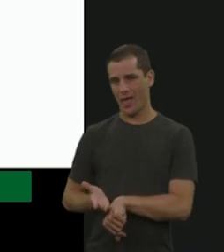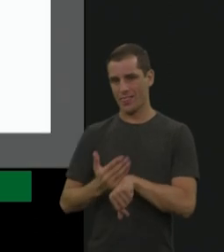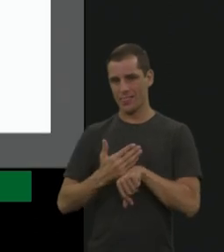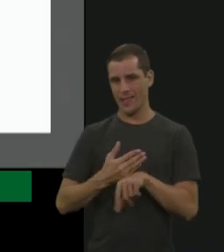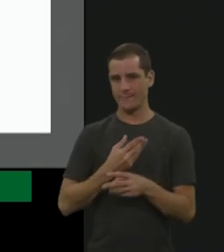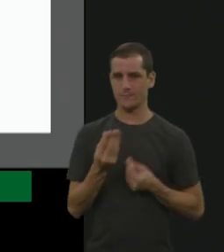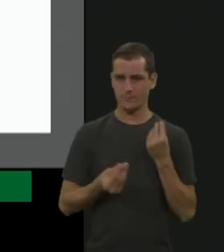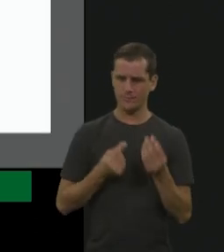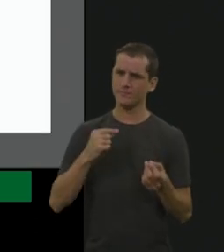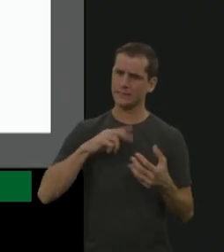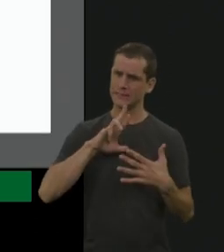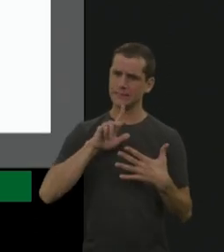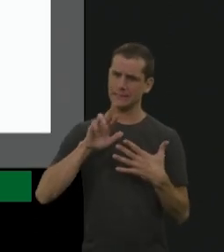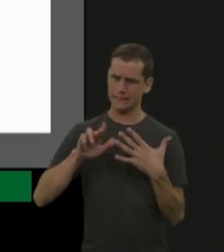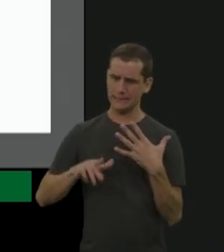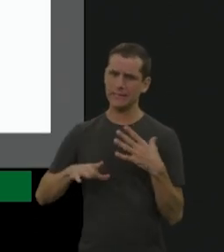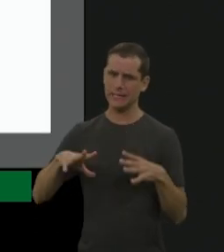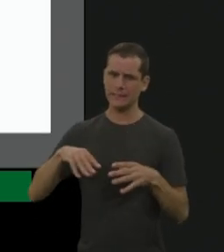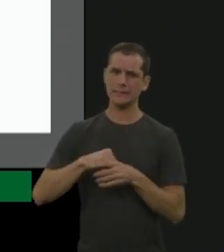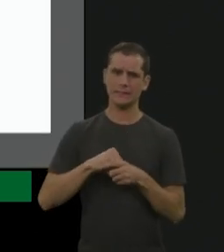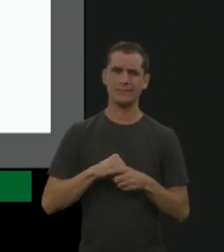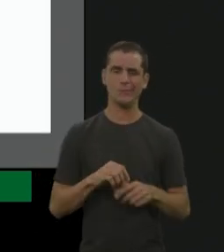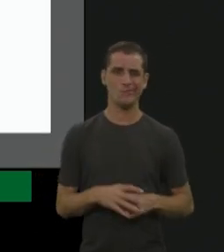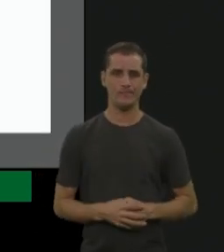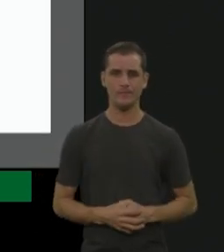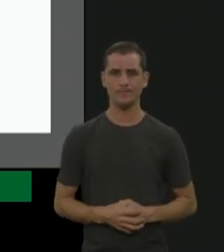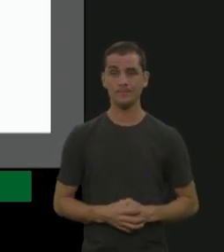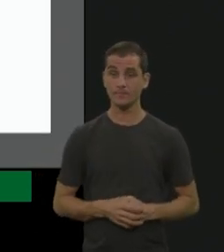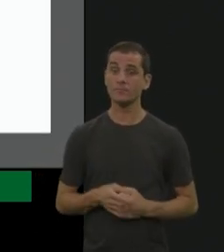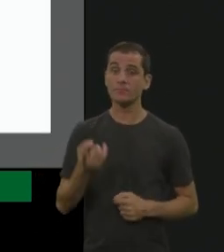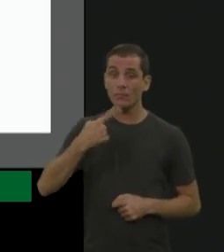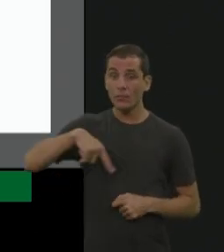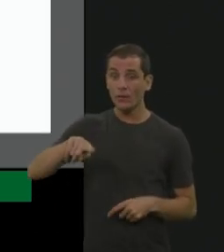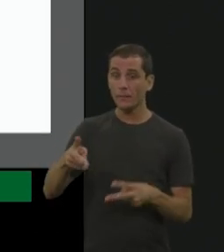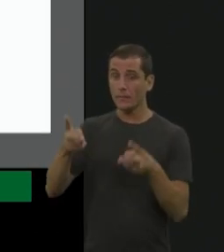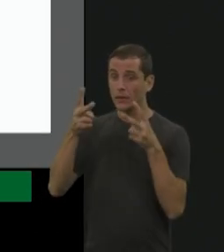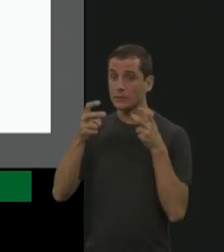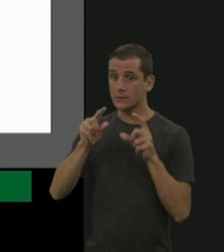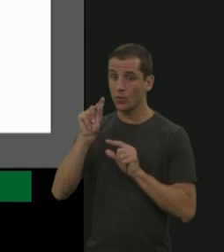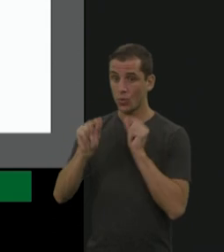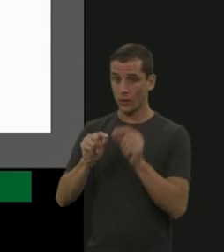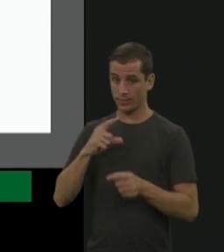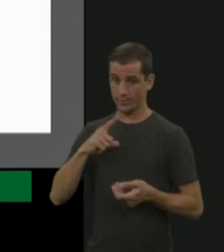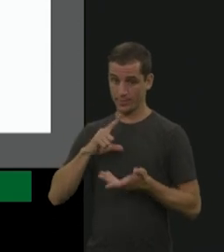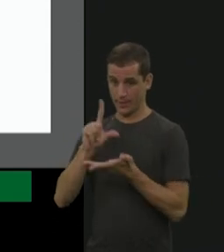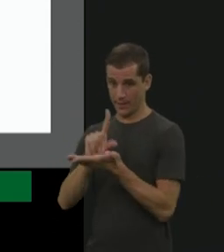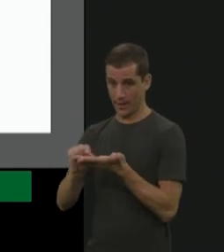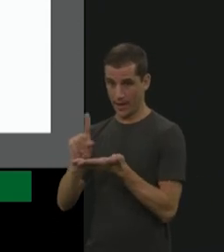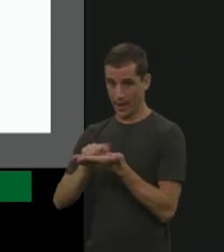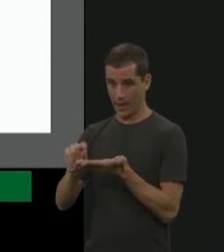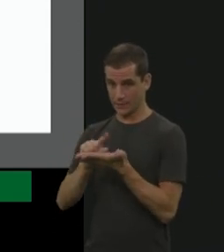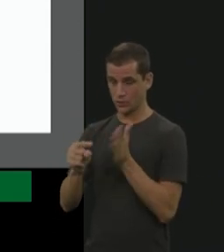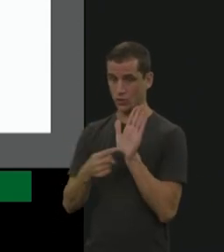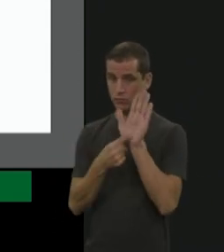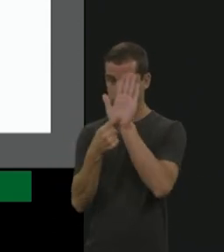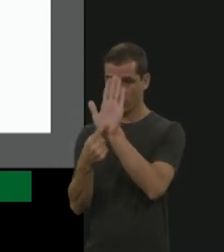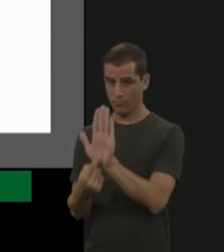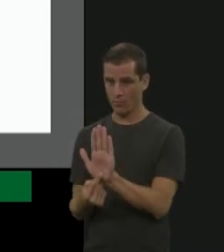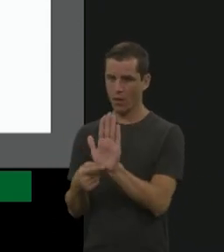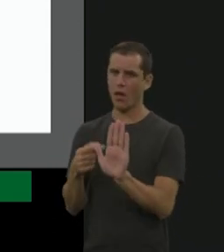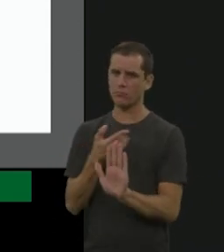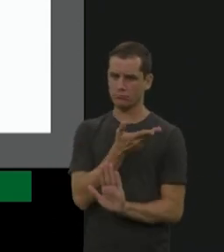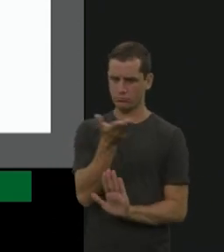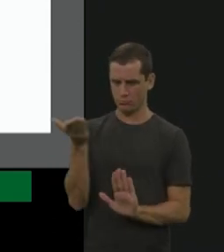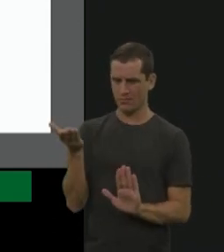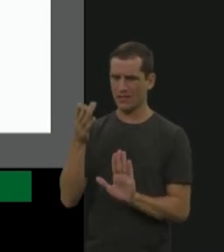coisas. Então, o que é que a gente vê? Né? Esse artigo coloca isso, eu coloquei de uma forma bem resumida, para não ficar cansativo